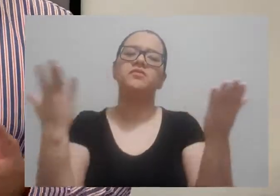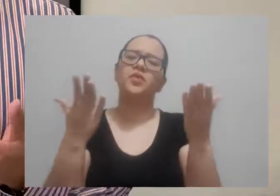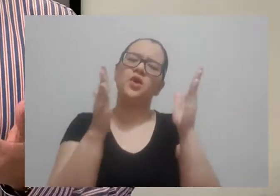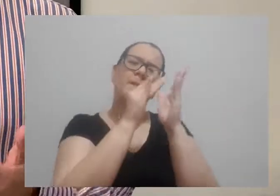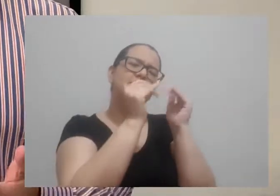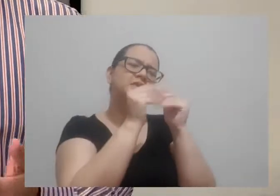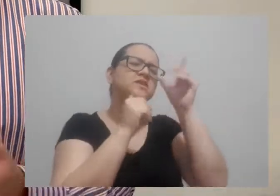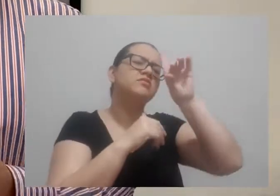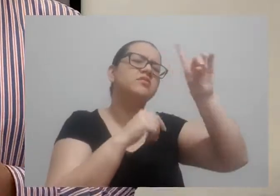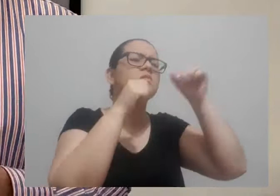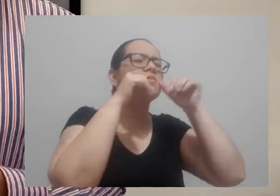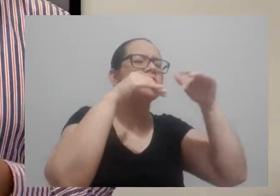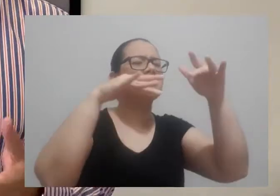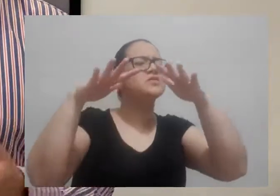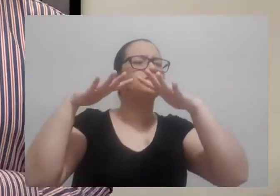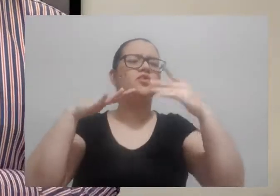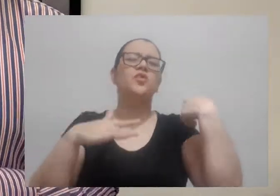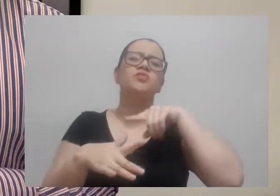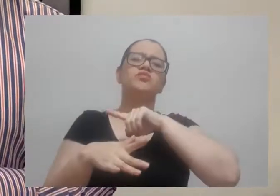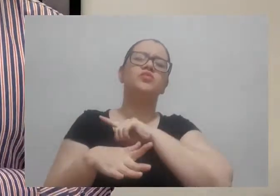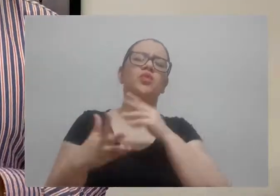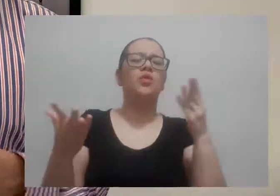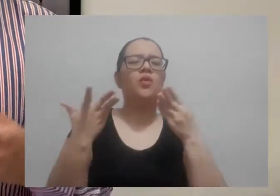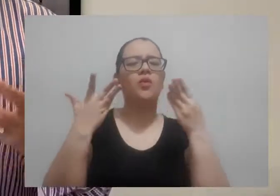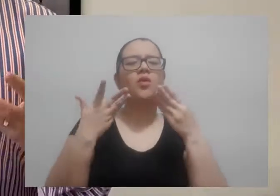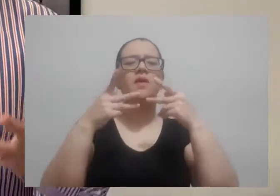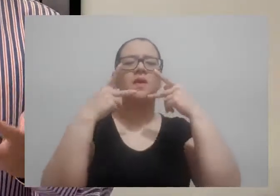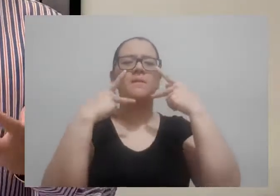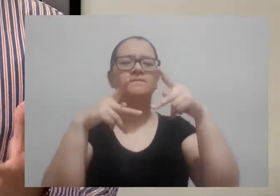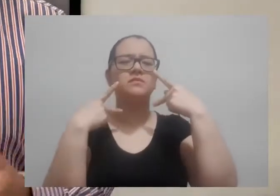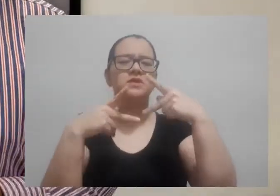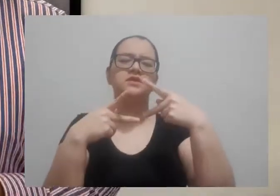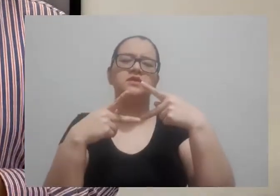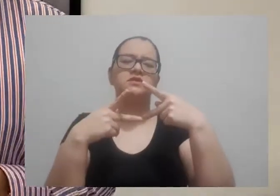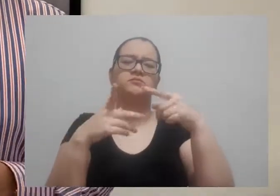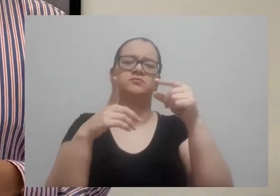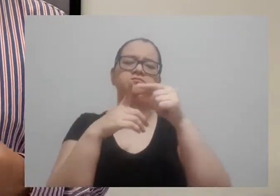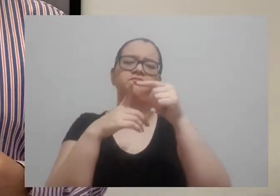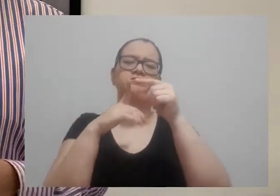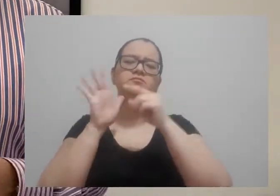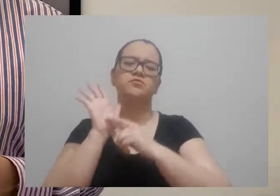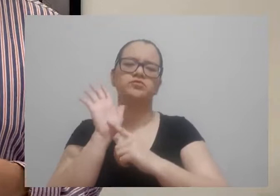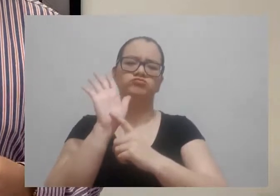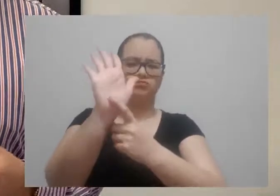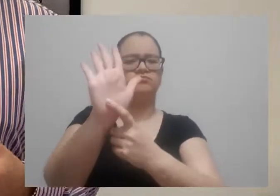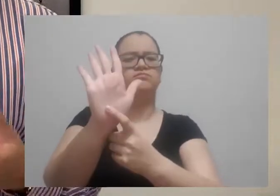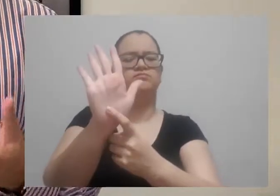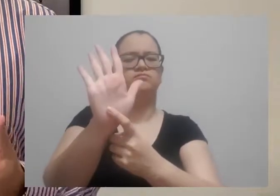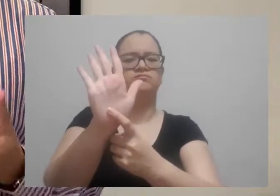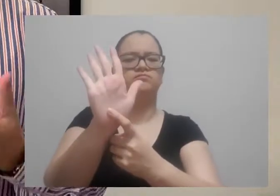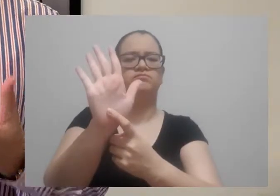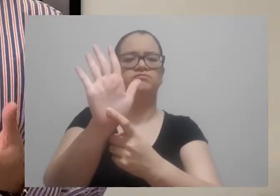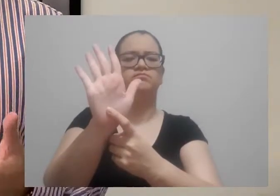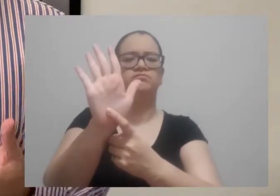na exposição das Escrituras Sagradas, na exposição da Tua Palavra, de maneira que possamos